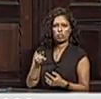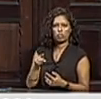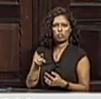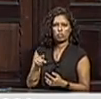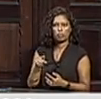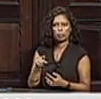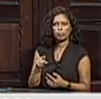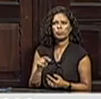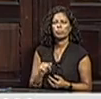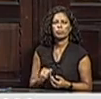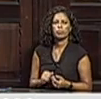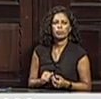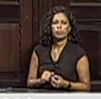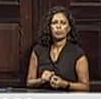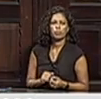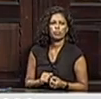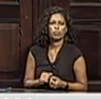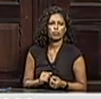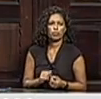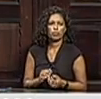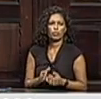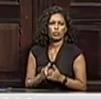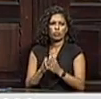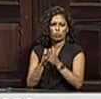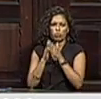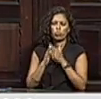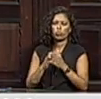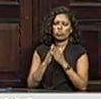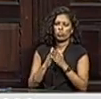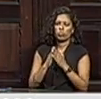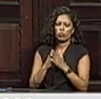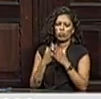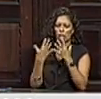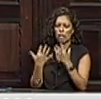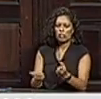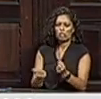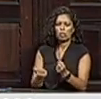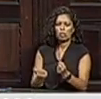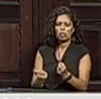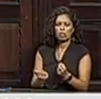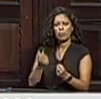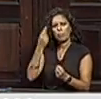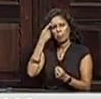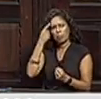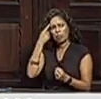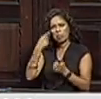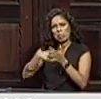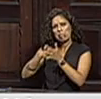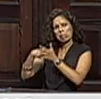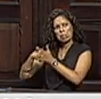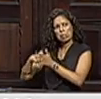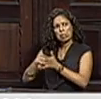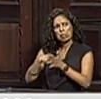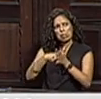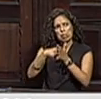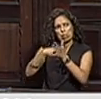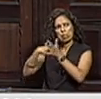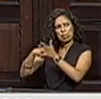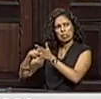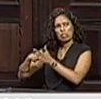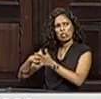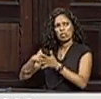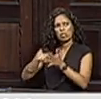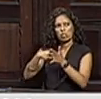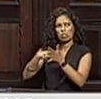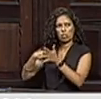no plenário, sugerir a Vossa Excelência que faça essa reabilitação, essa reavaliação, para que possamos sair daqui com a unanimidade